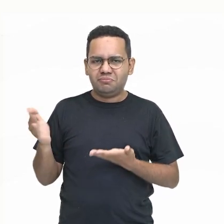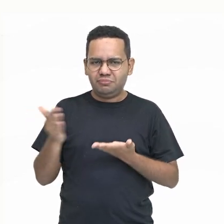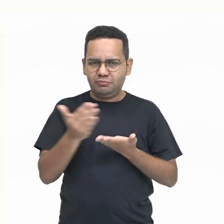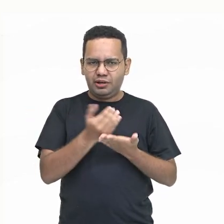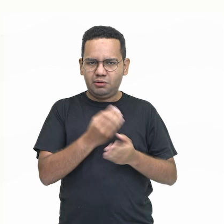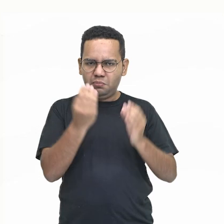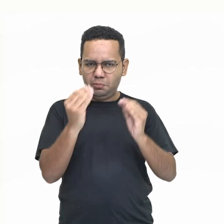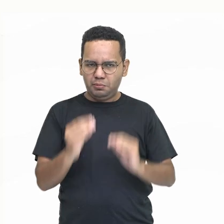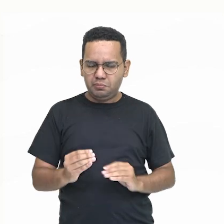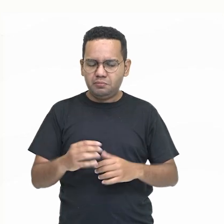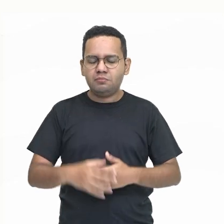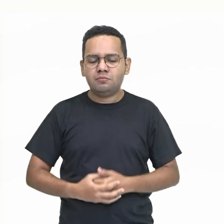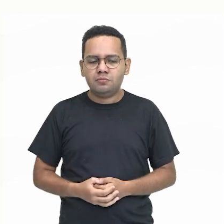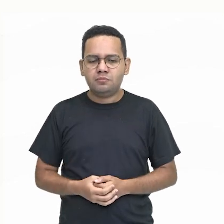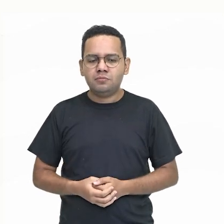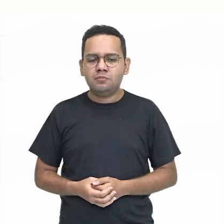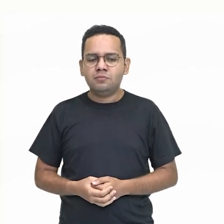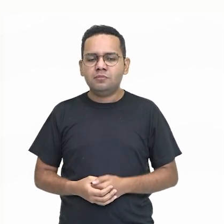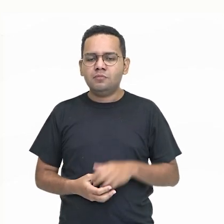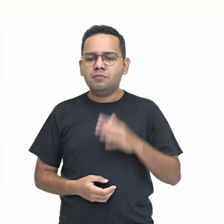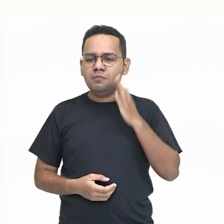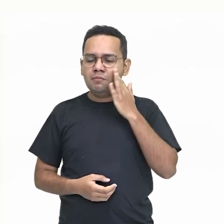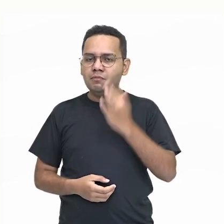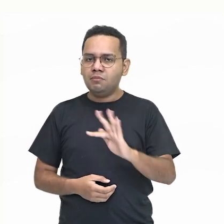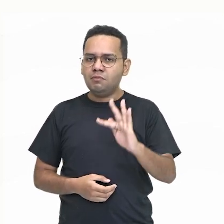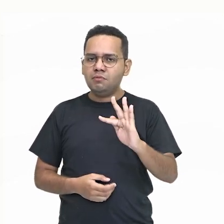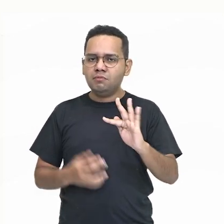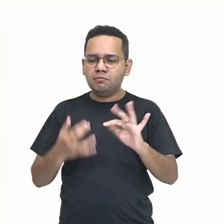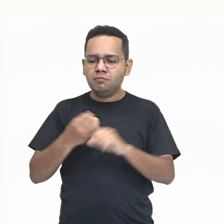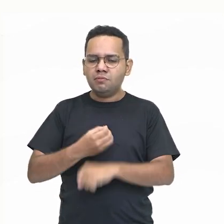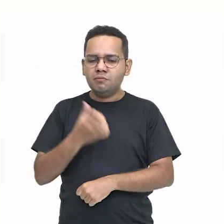você tem aqui a força.